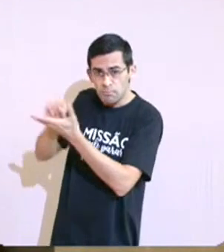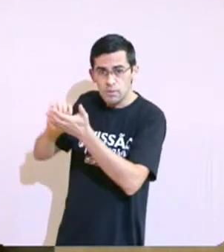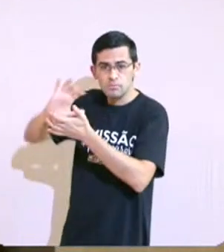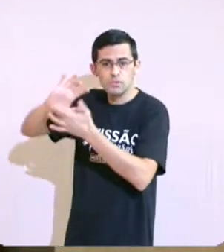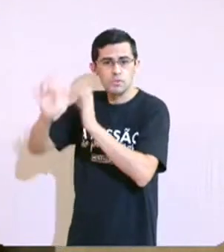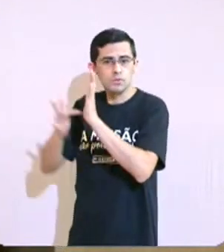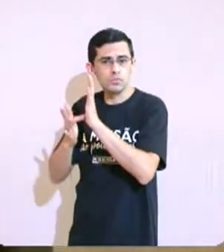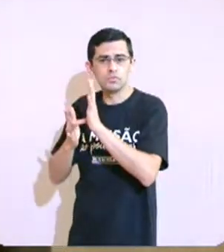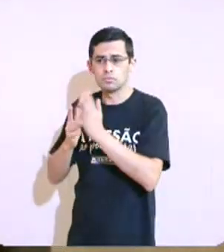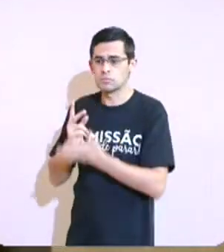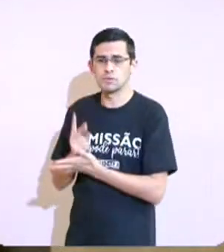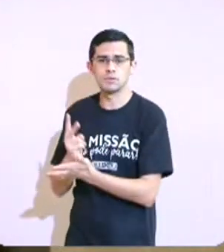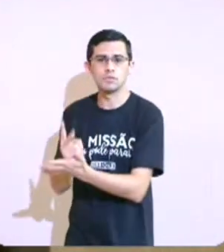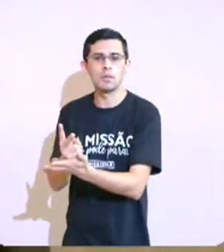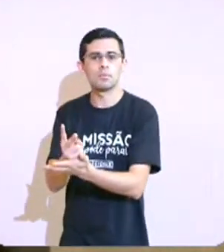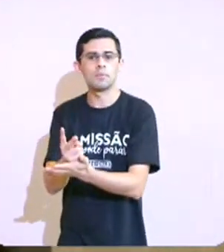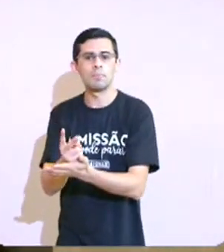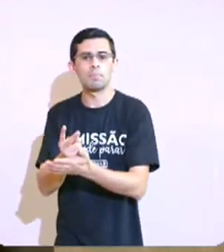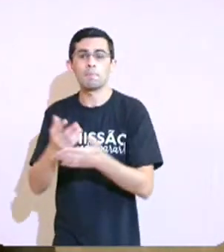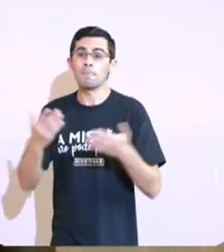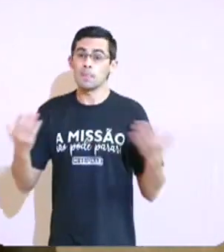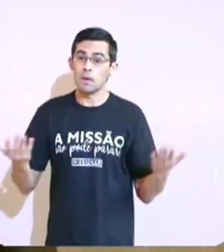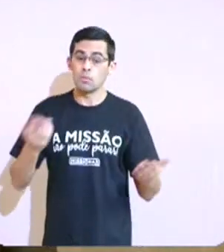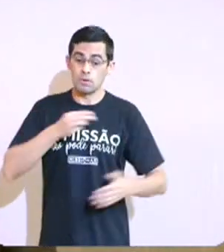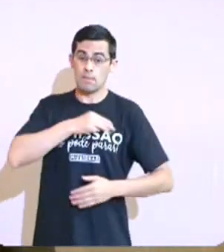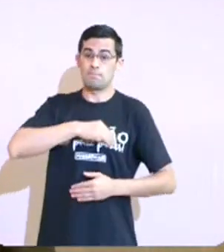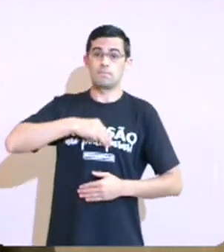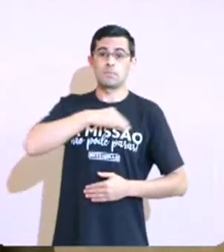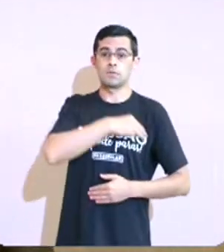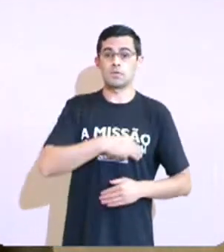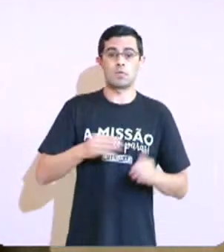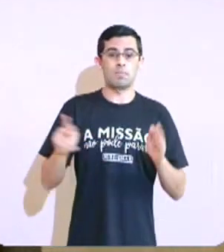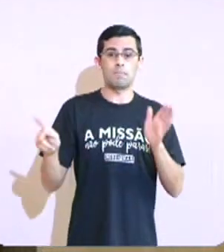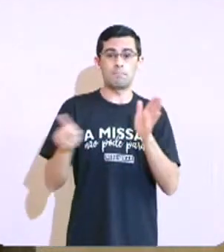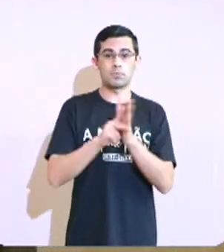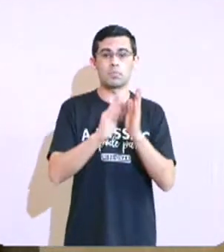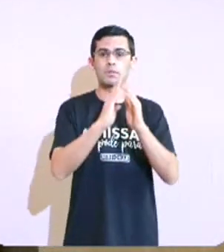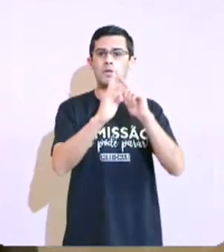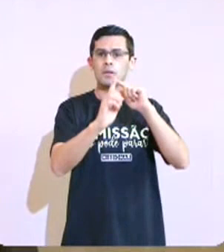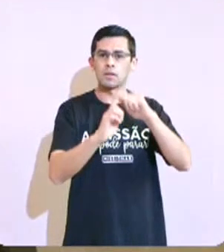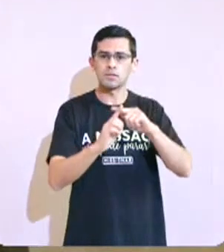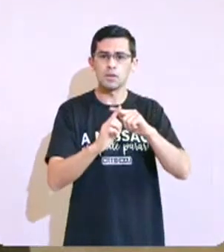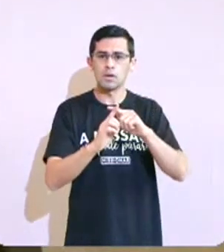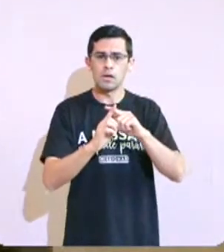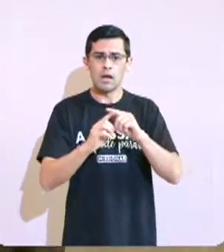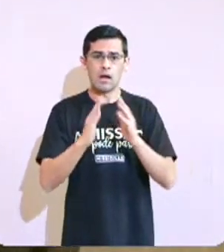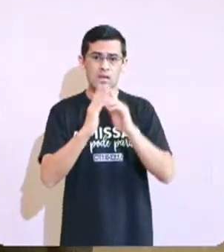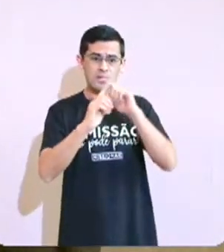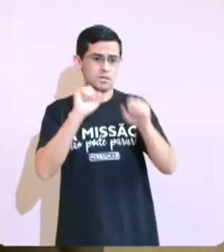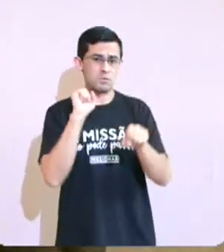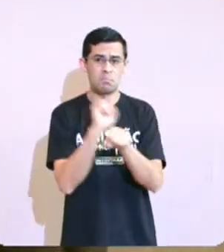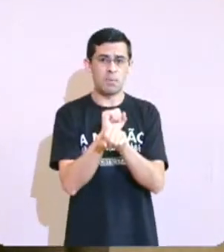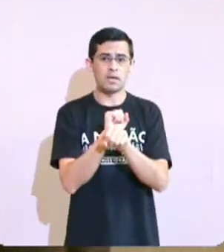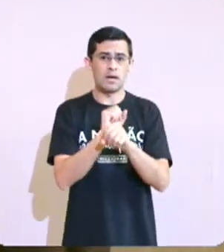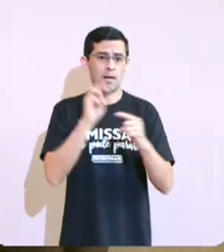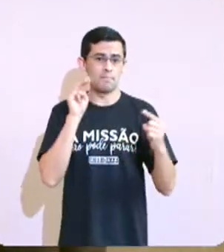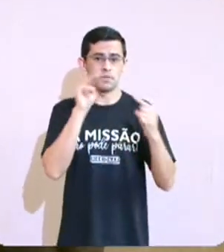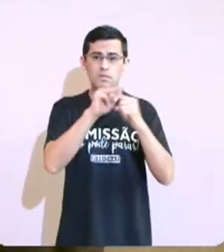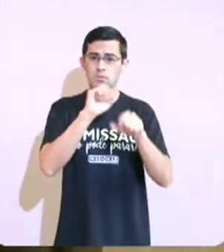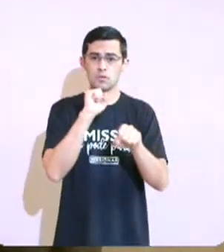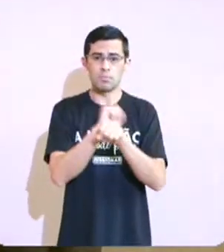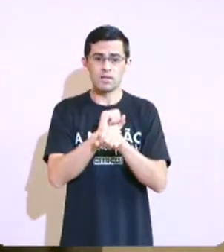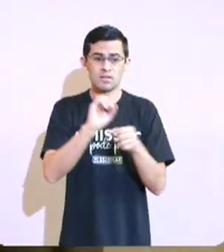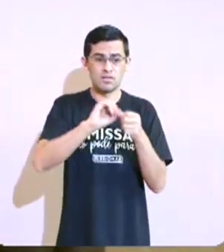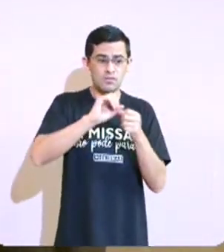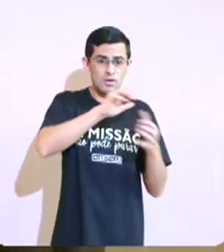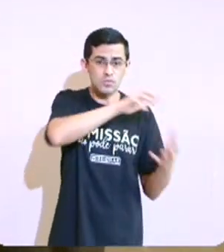Jesus. Esse é o modus operandi da missão da igreja. É isso que a igreja que não para, a missão que não para faz ao